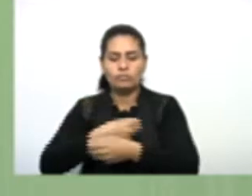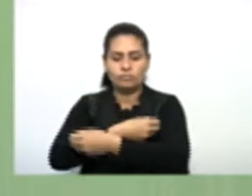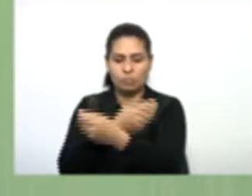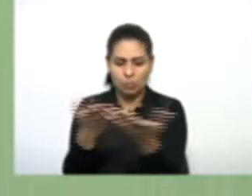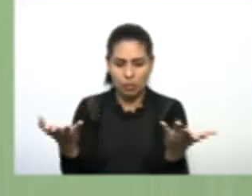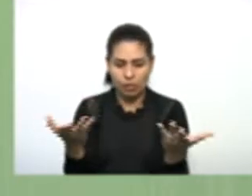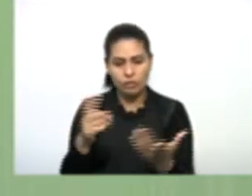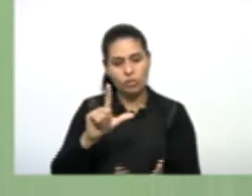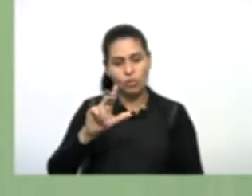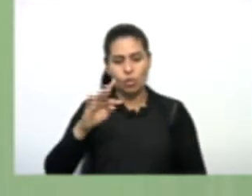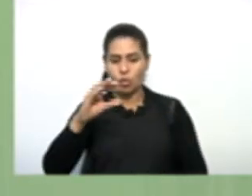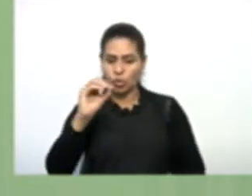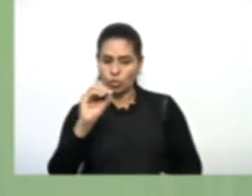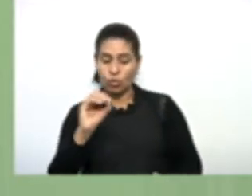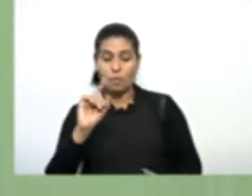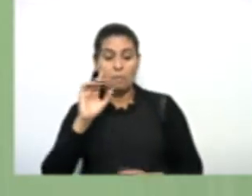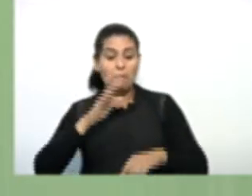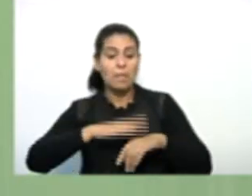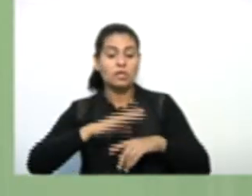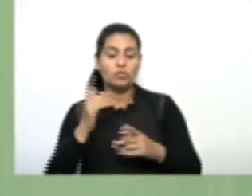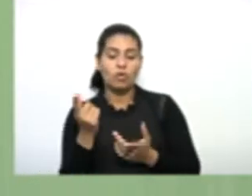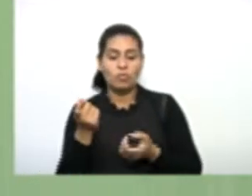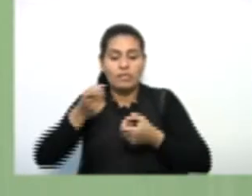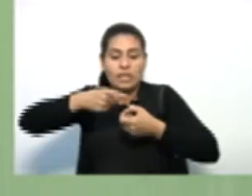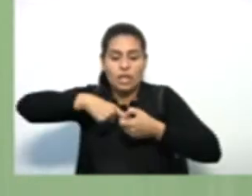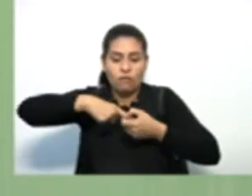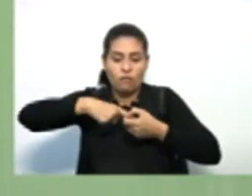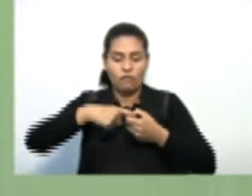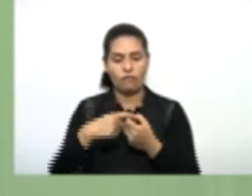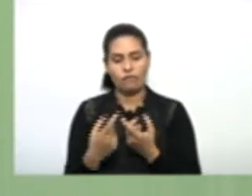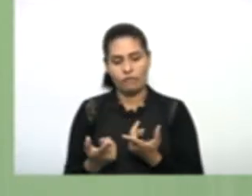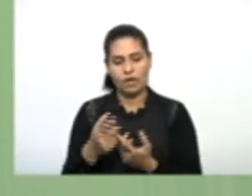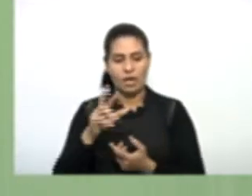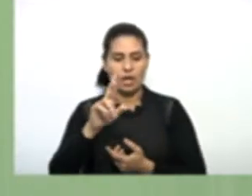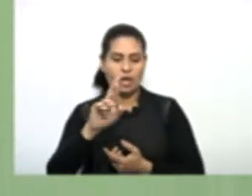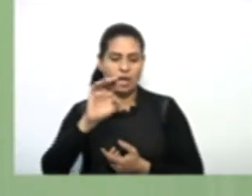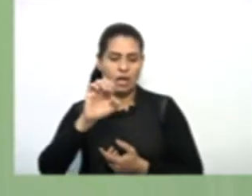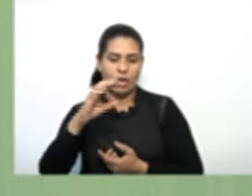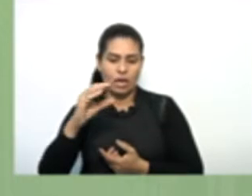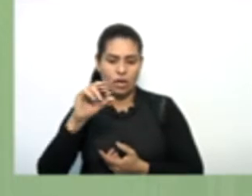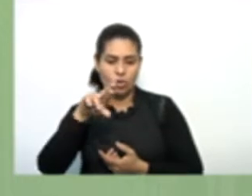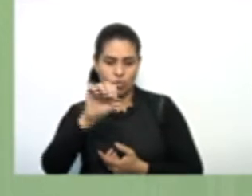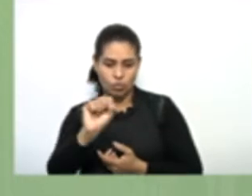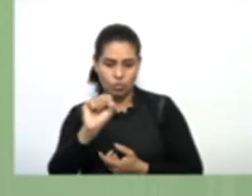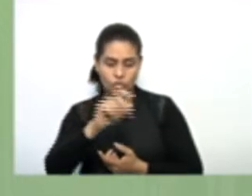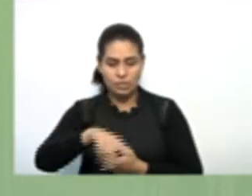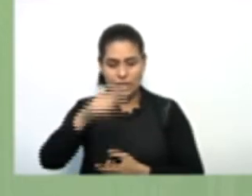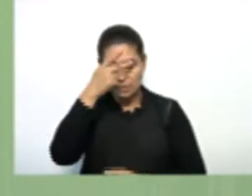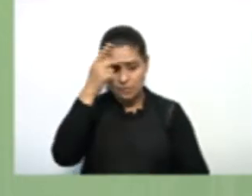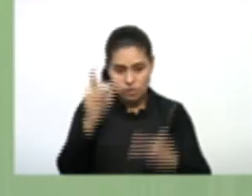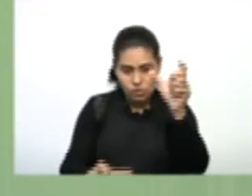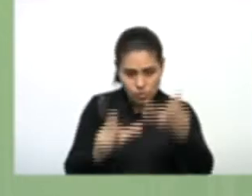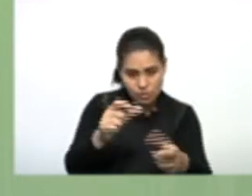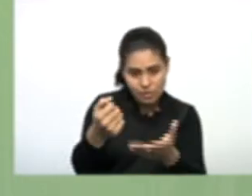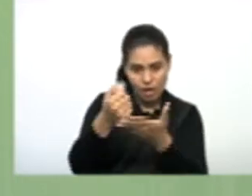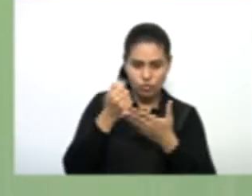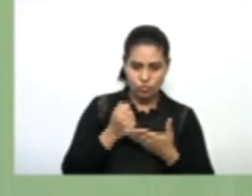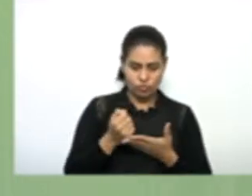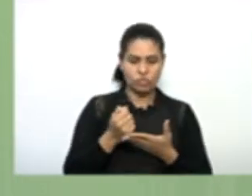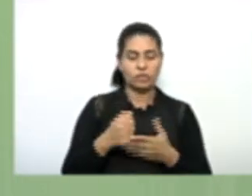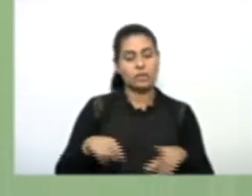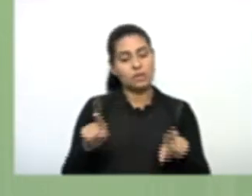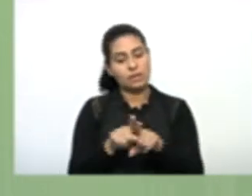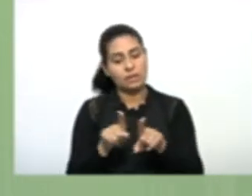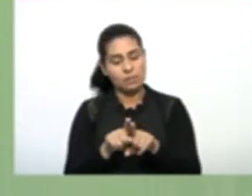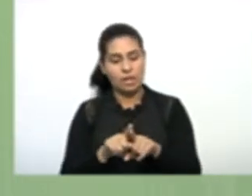de lucros, e sim como uma devolução de recursos adiantados pelos cooperados à cooperativa e que